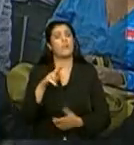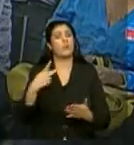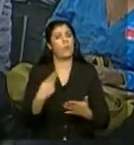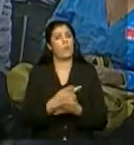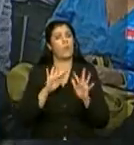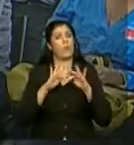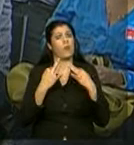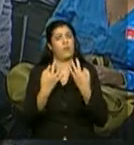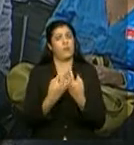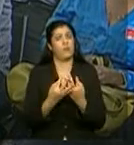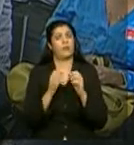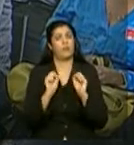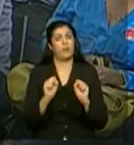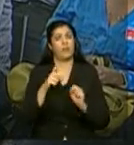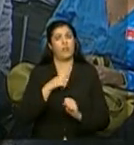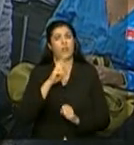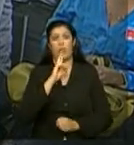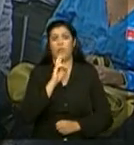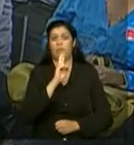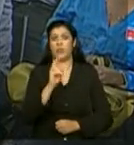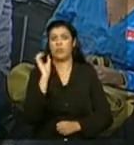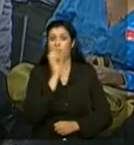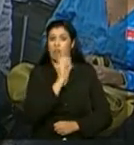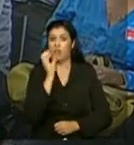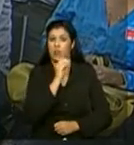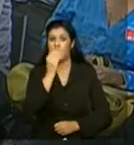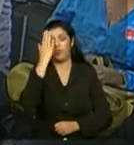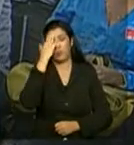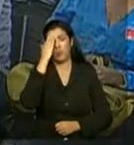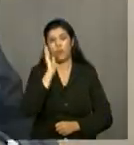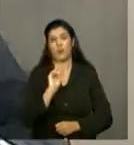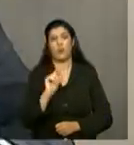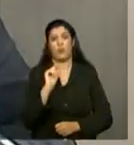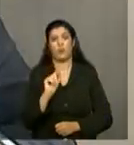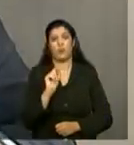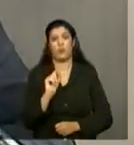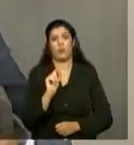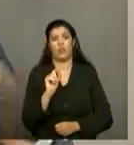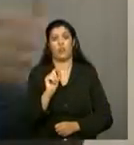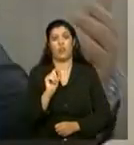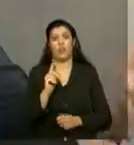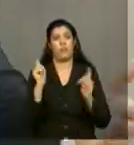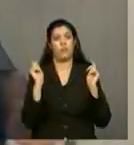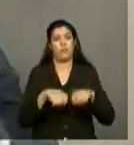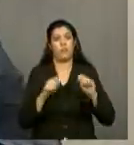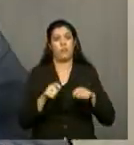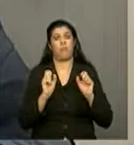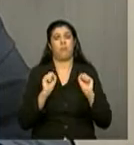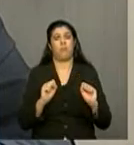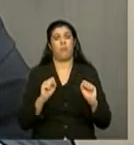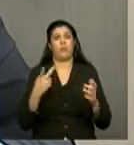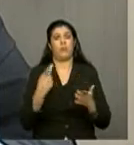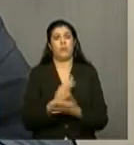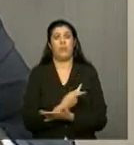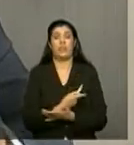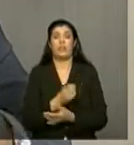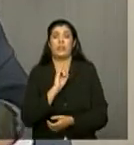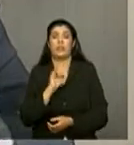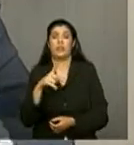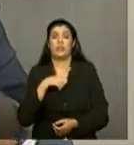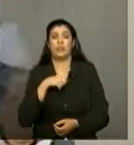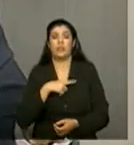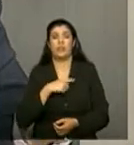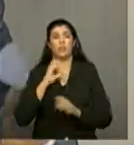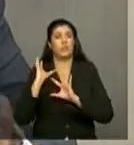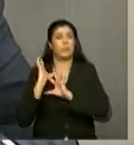poderia ter uma resposta mais rápida sabendo inclusive do da possibilidade de que pelos